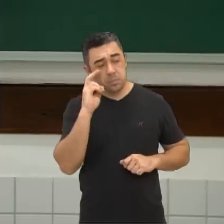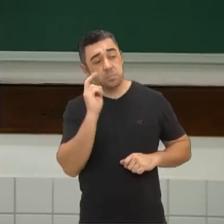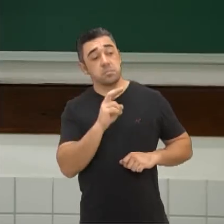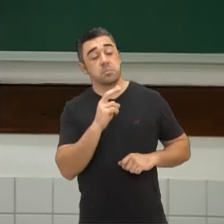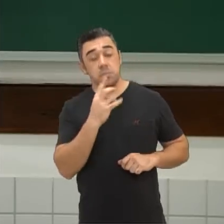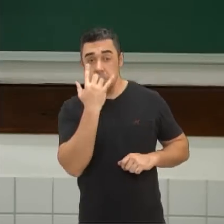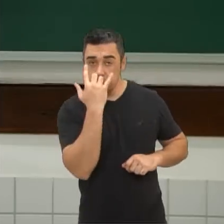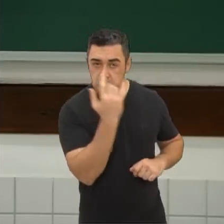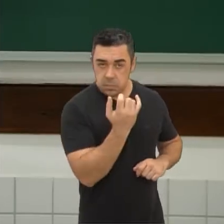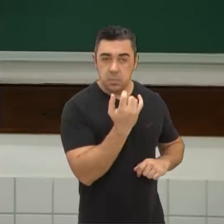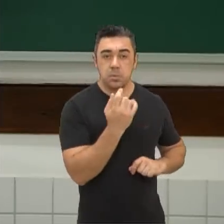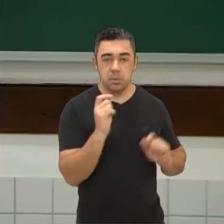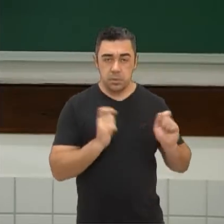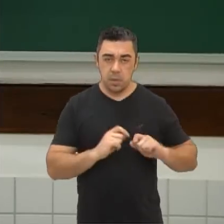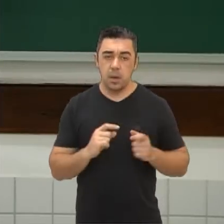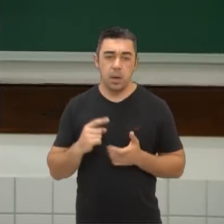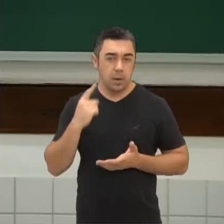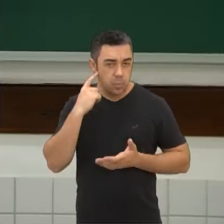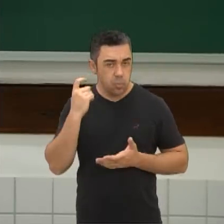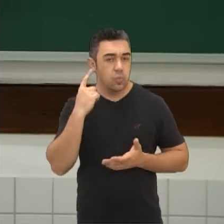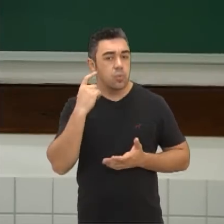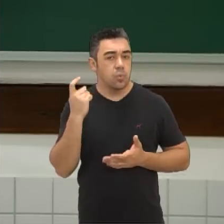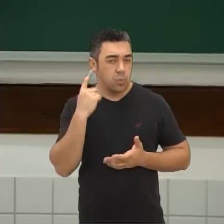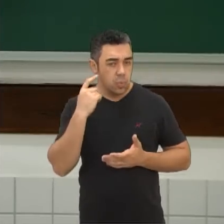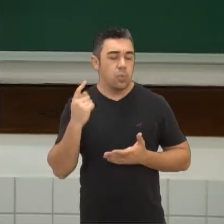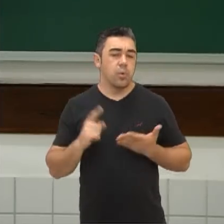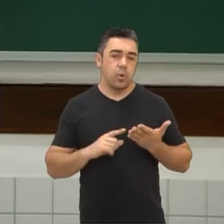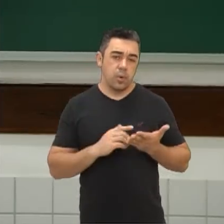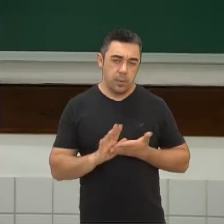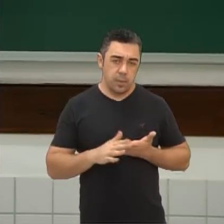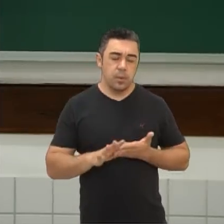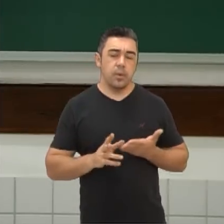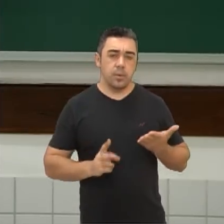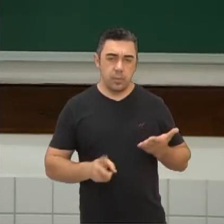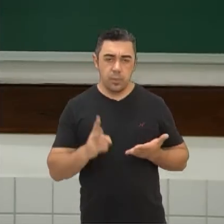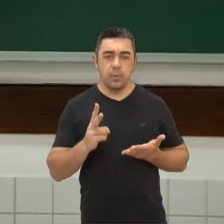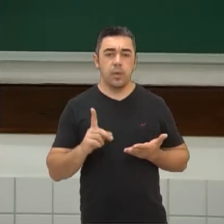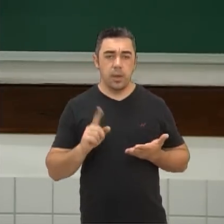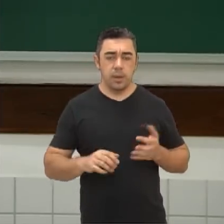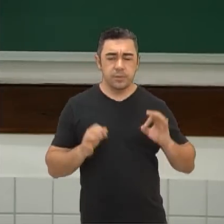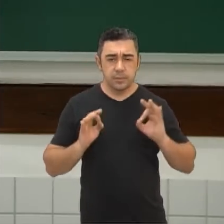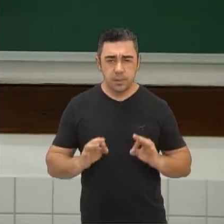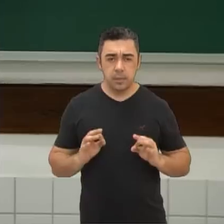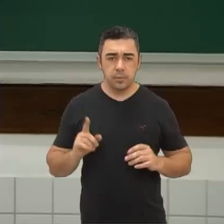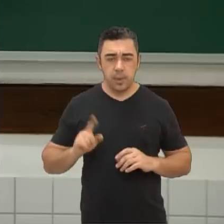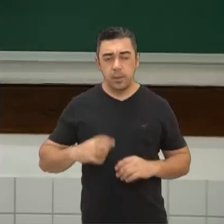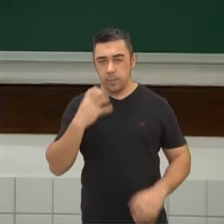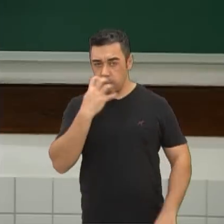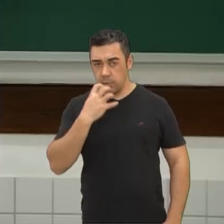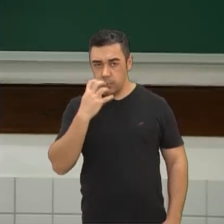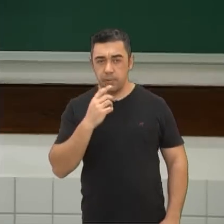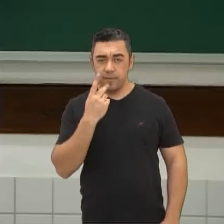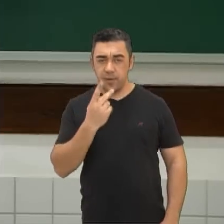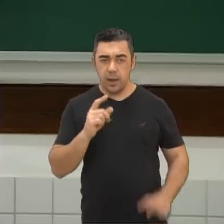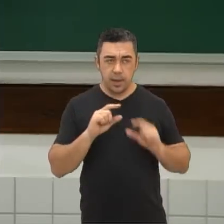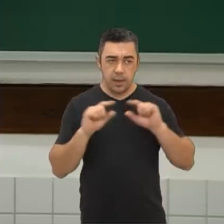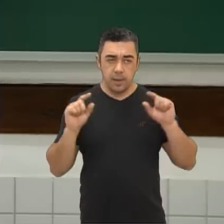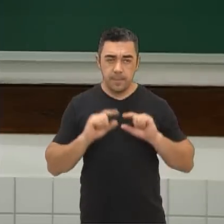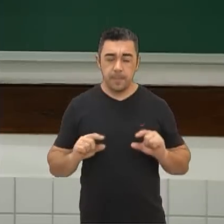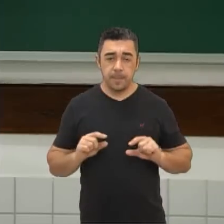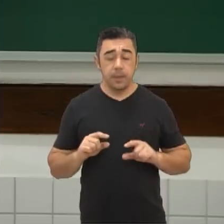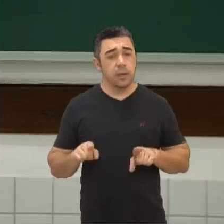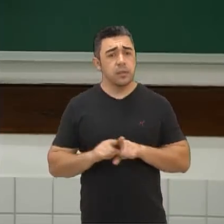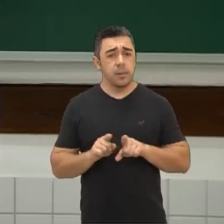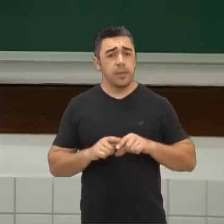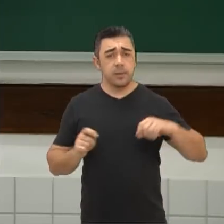ele tem uma vantagem, talvez, sobre a maioria dos instrumentos, né? Que ele é leve e ele tem um ritmo que